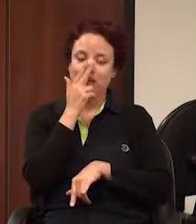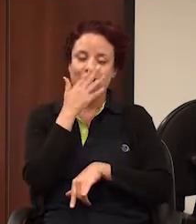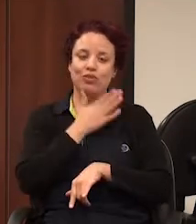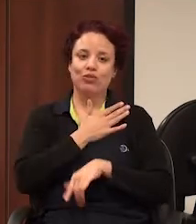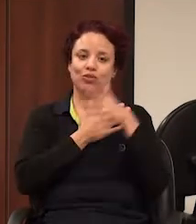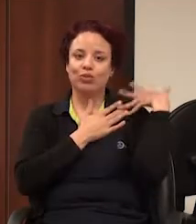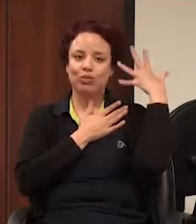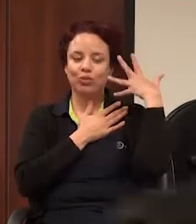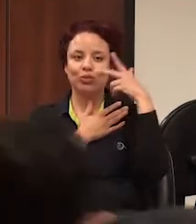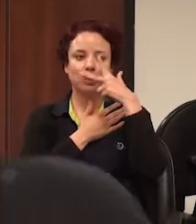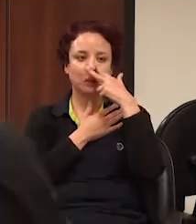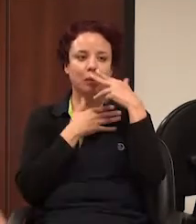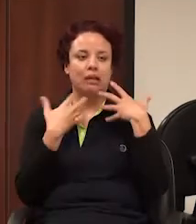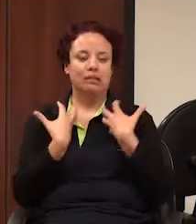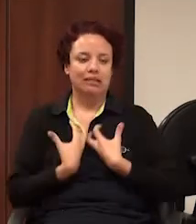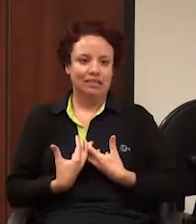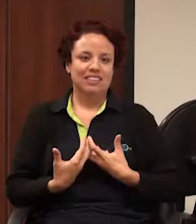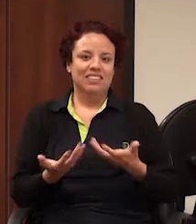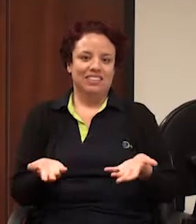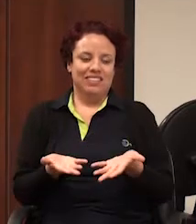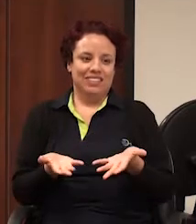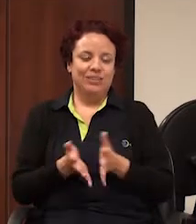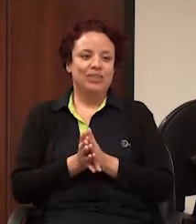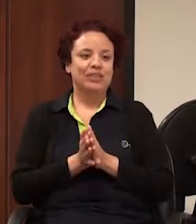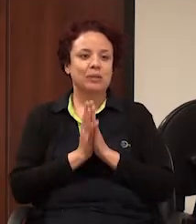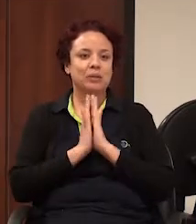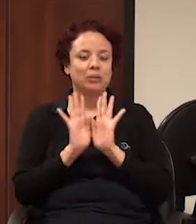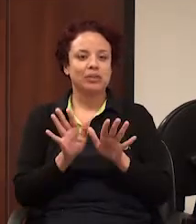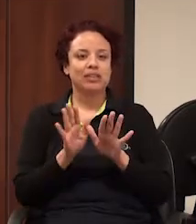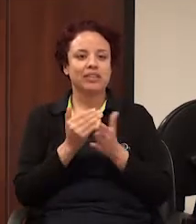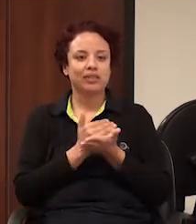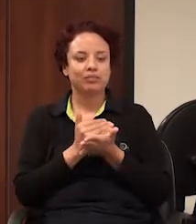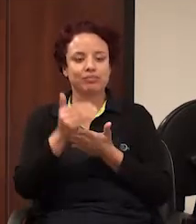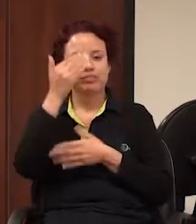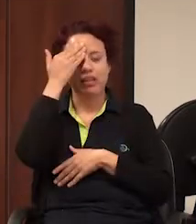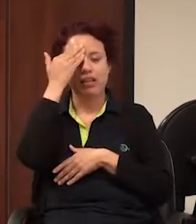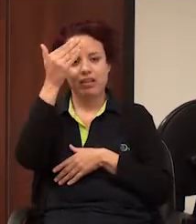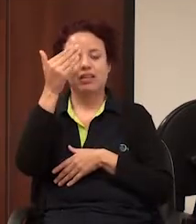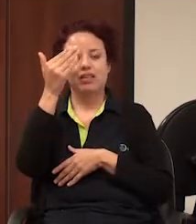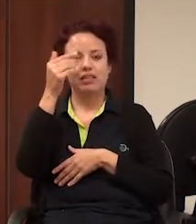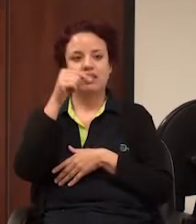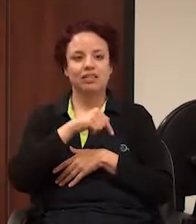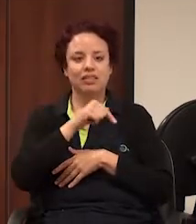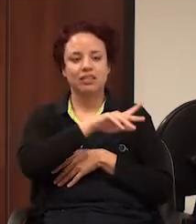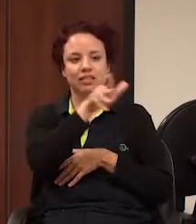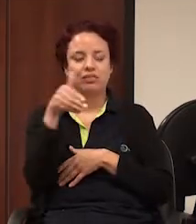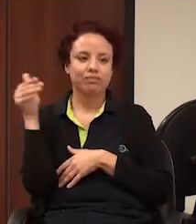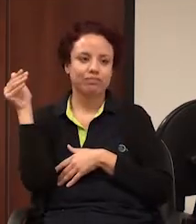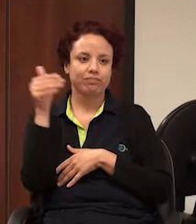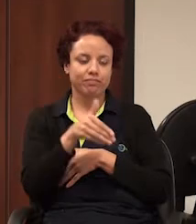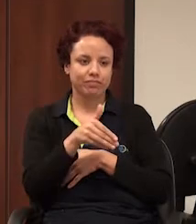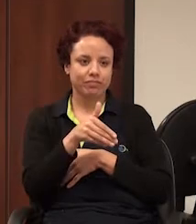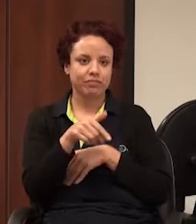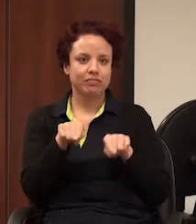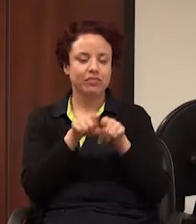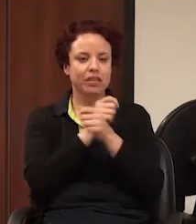fica um pouco esgotado neste momento, mas inicialmente queria agradecer aqui aos presentes e estender um